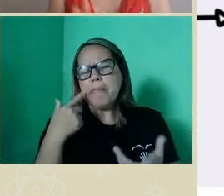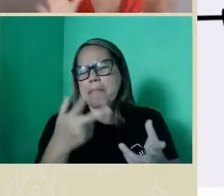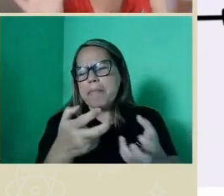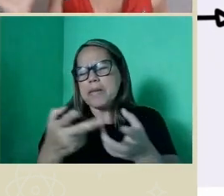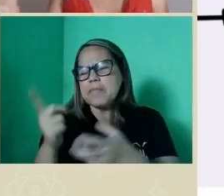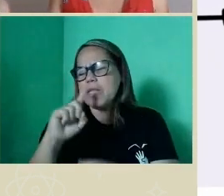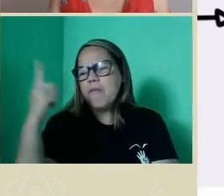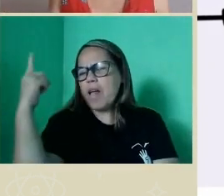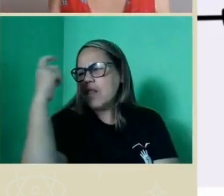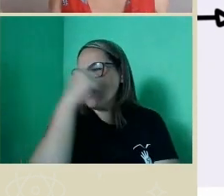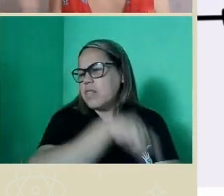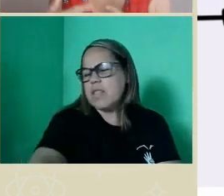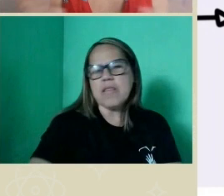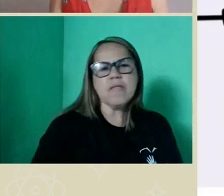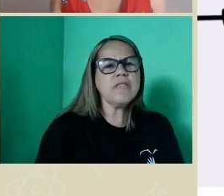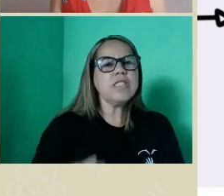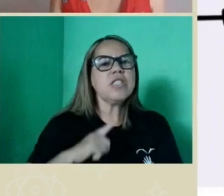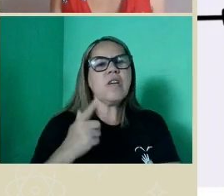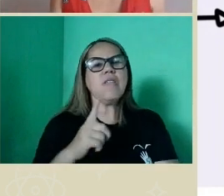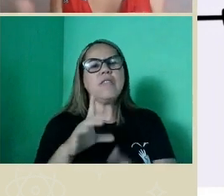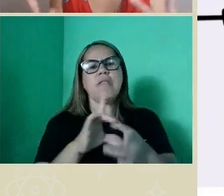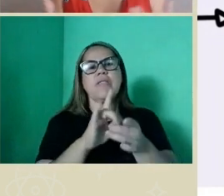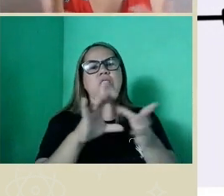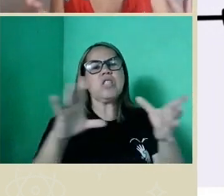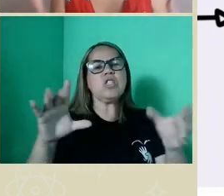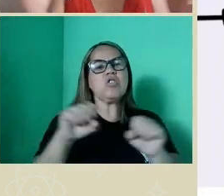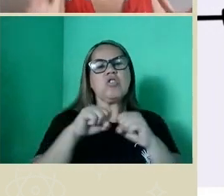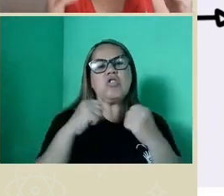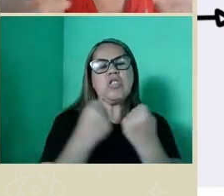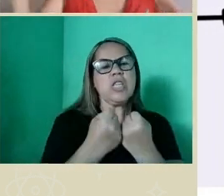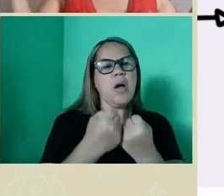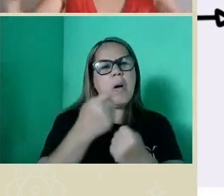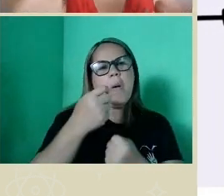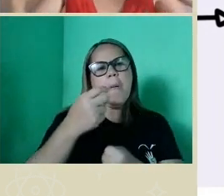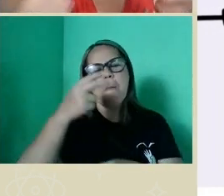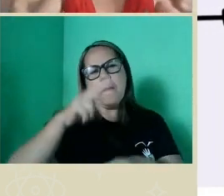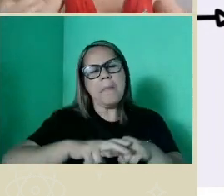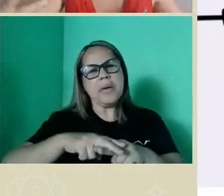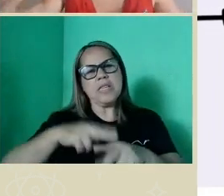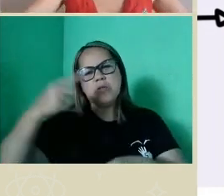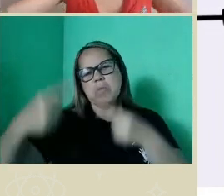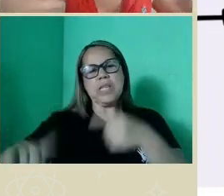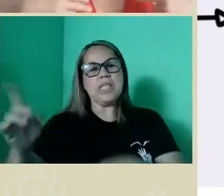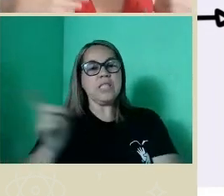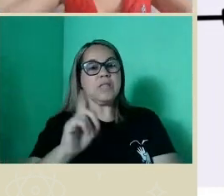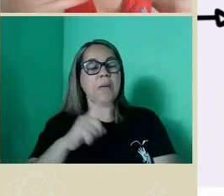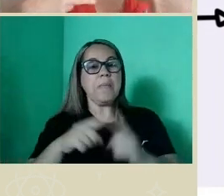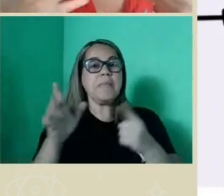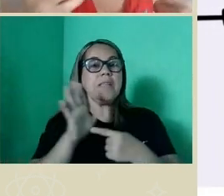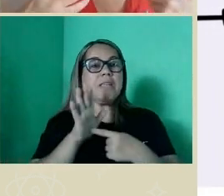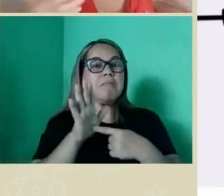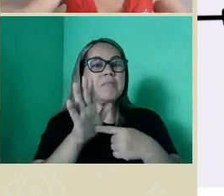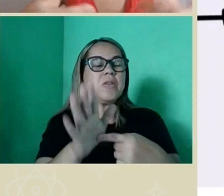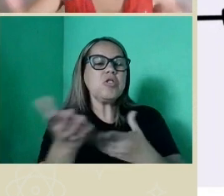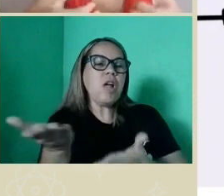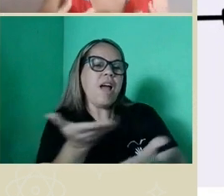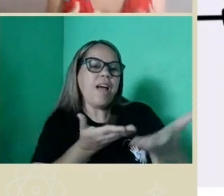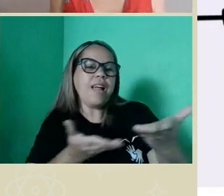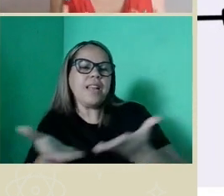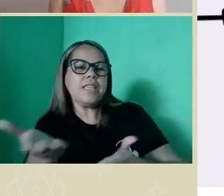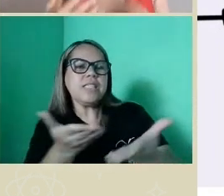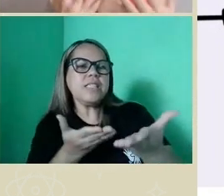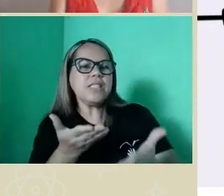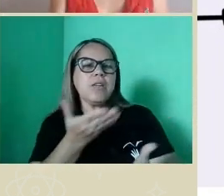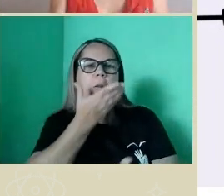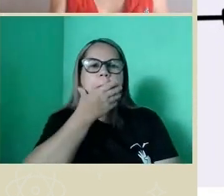não tem desvinculação social com os presos políticos a questão aí é mais que revela no conto da relação do pai filha